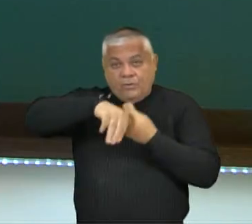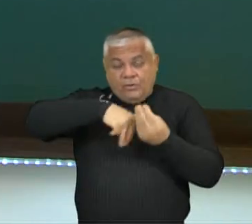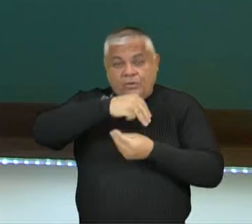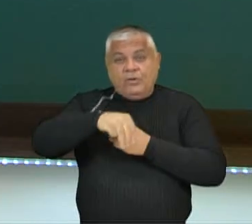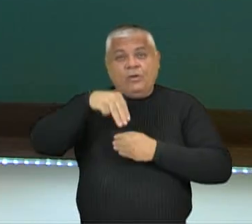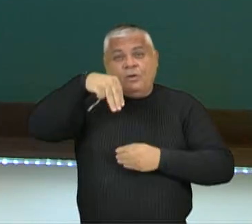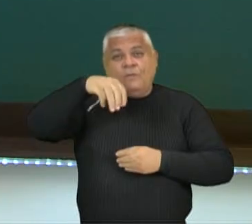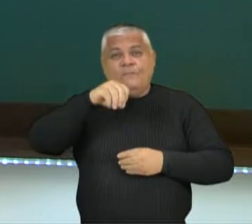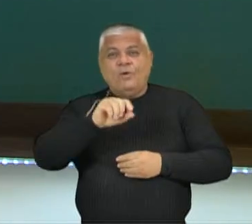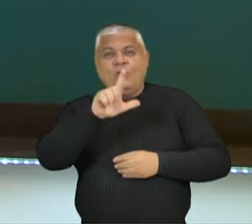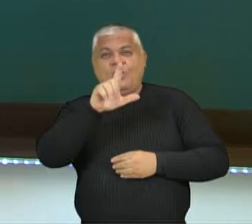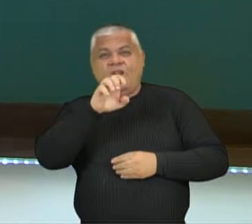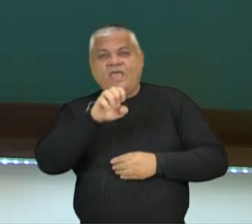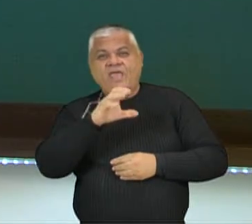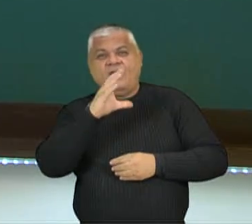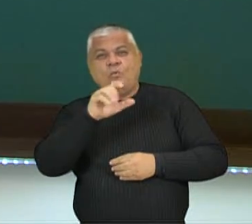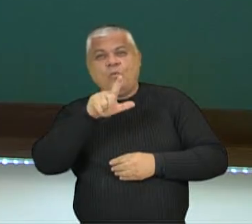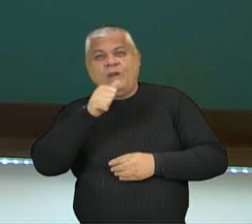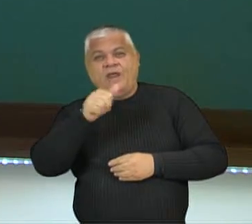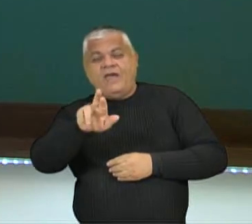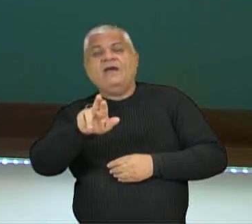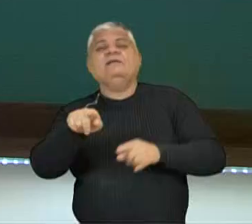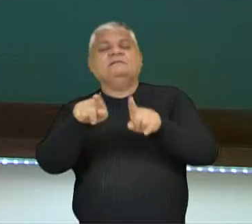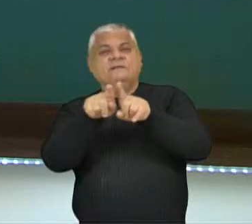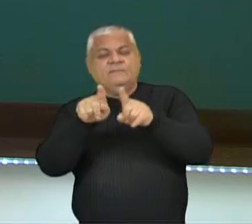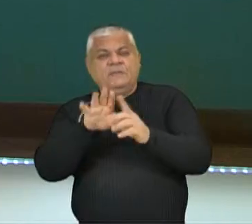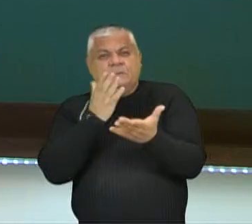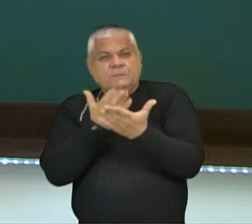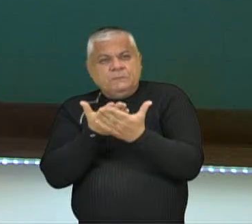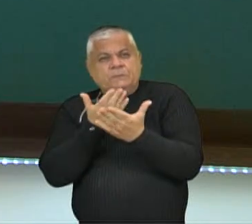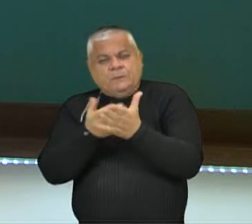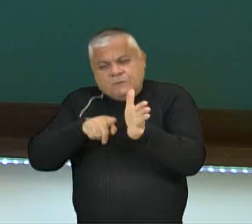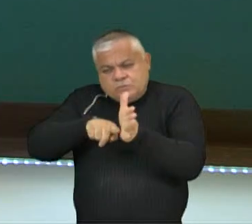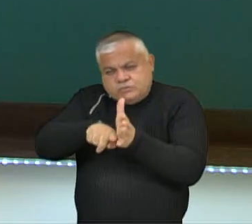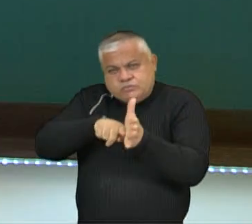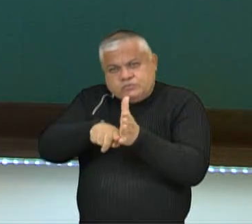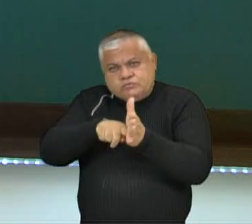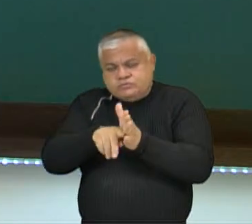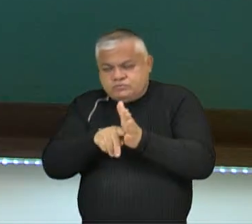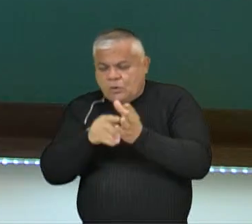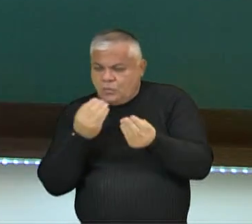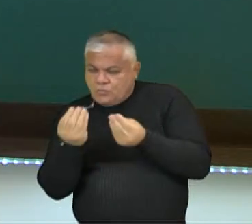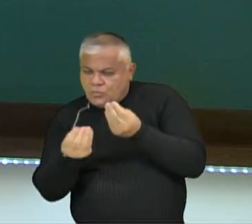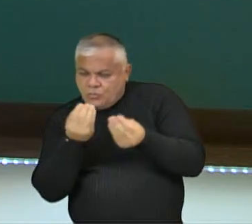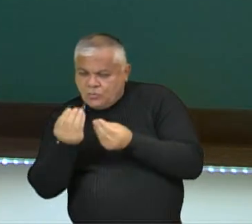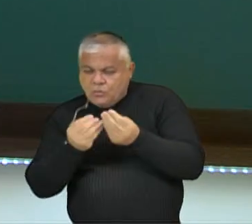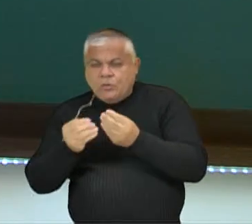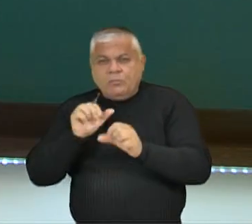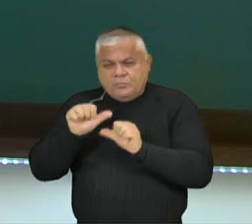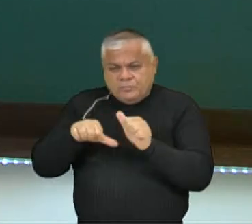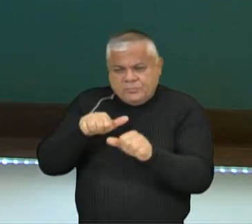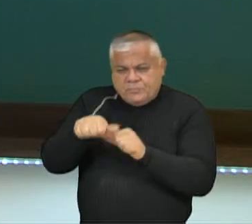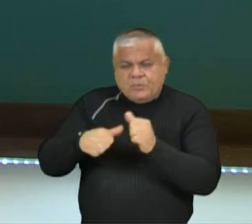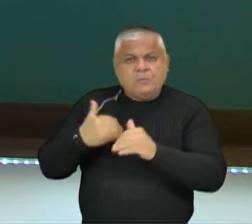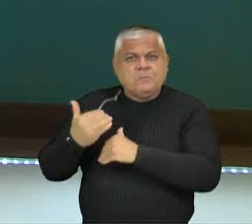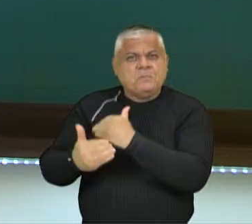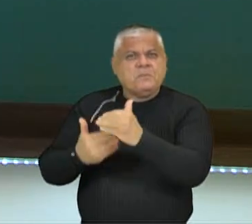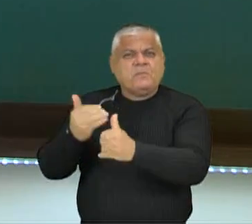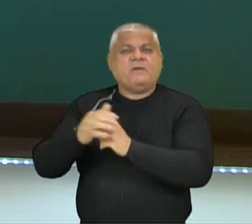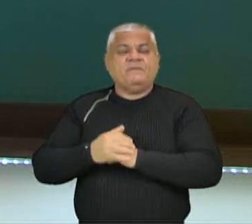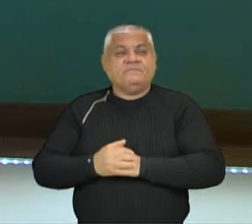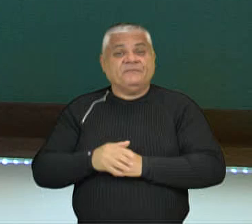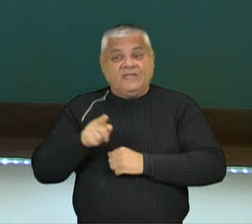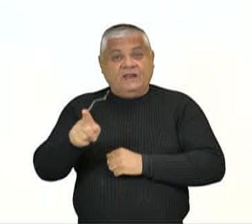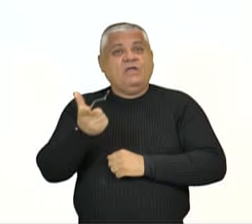mais modernas para fazer o estudo, né, desses organismos e para avaliar todo o processo de evolução,